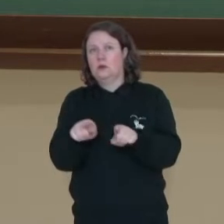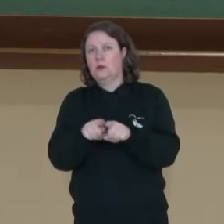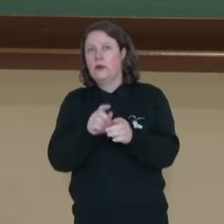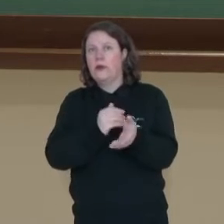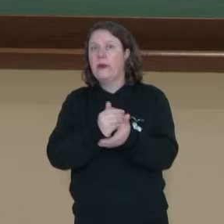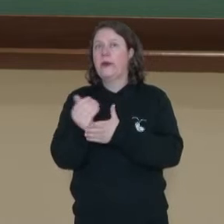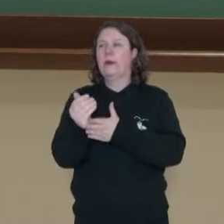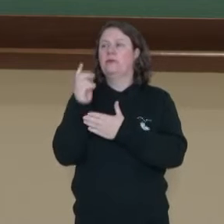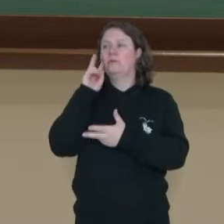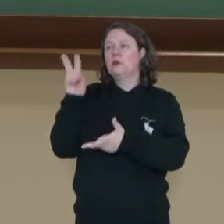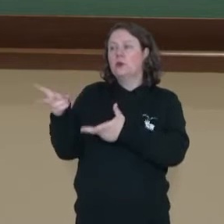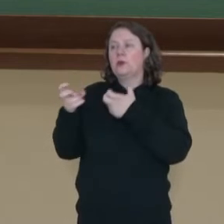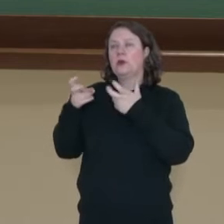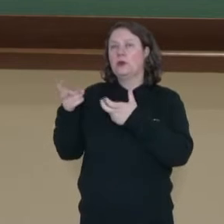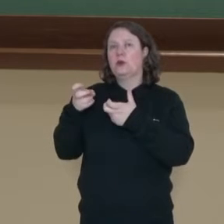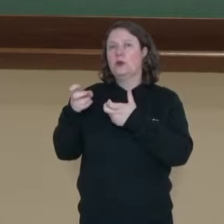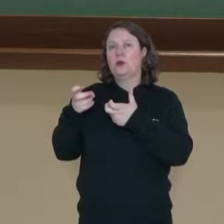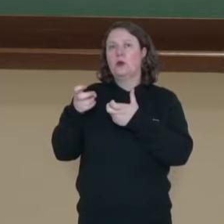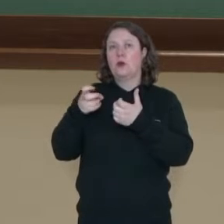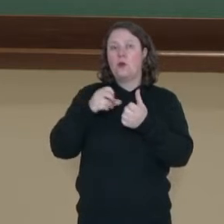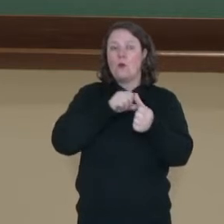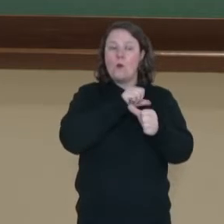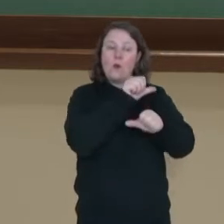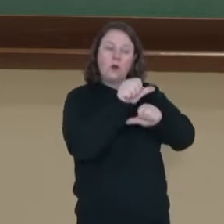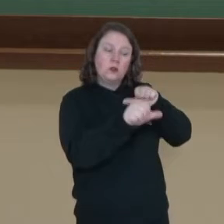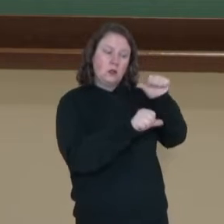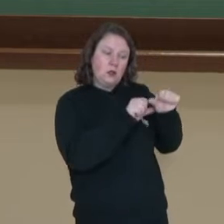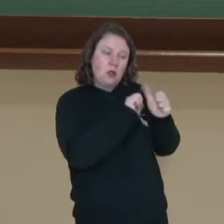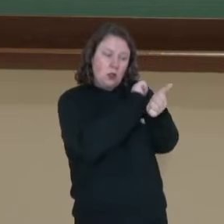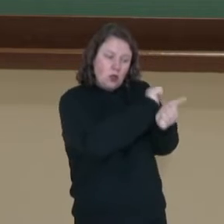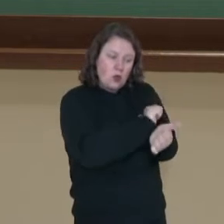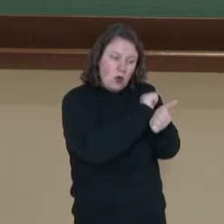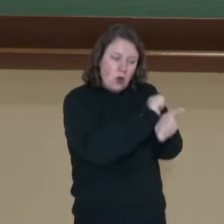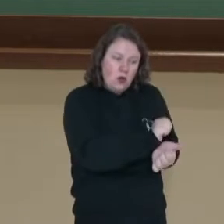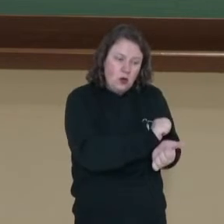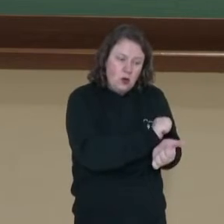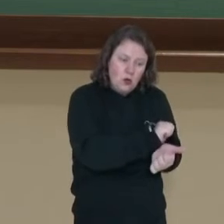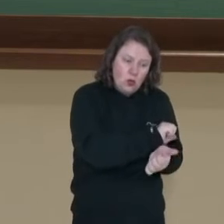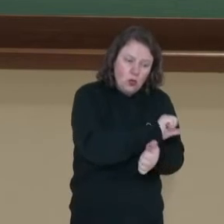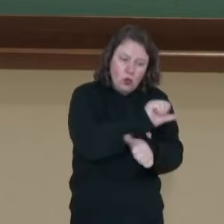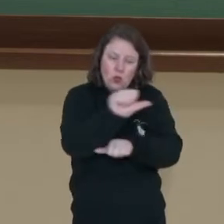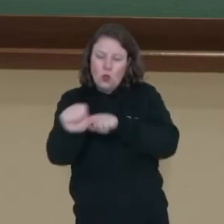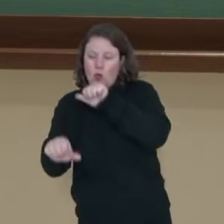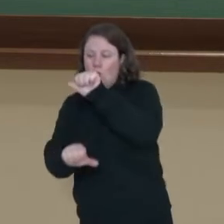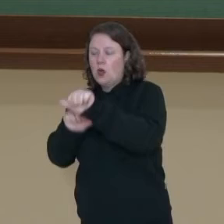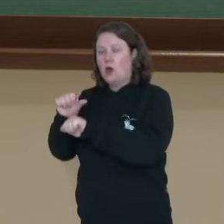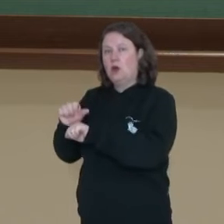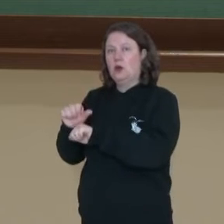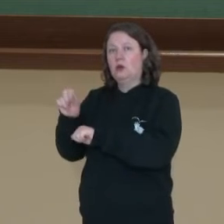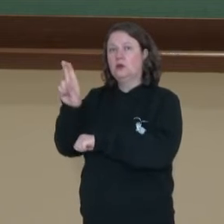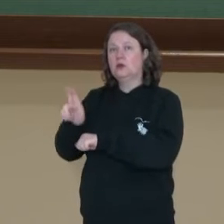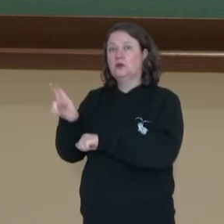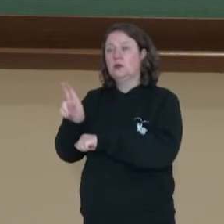ver uma transição da mão de obra escrava para uma mão de obra imigrante sendo utilizada na produção do café,